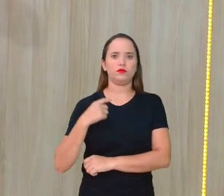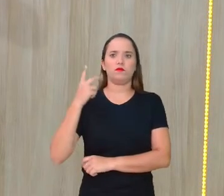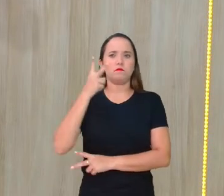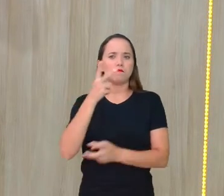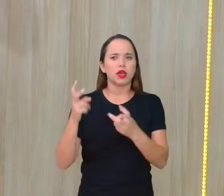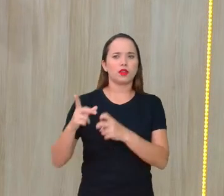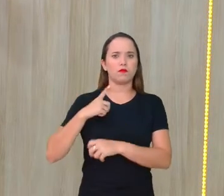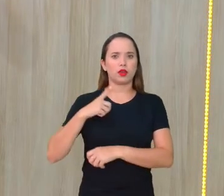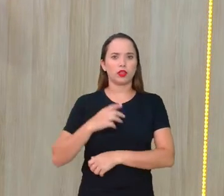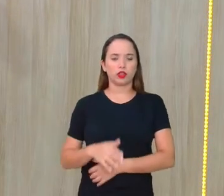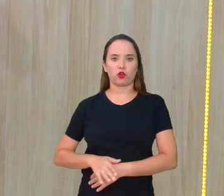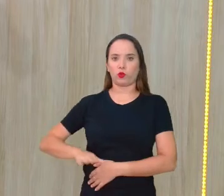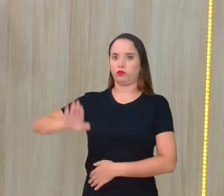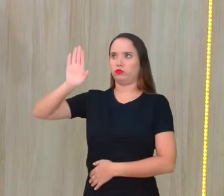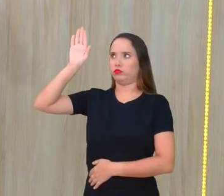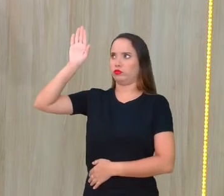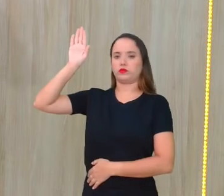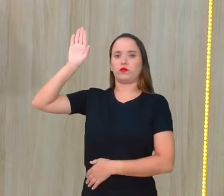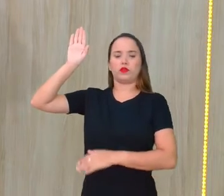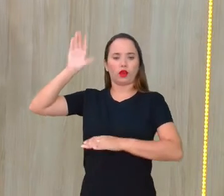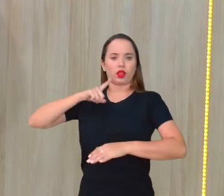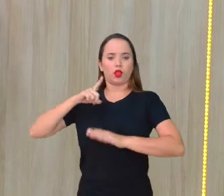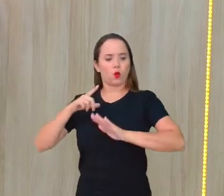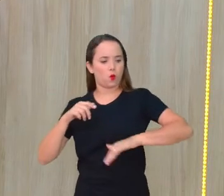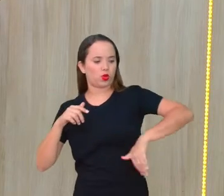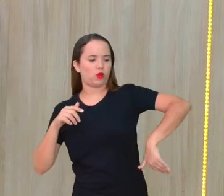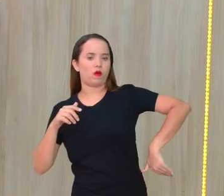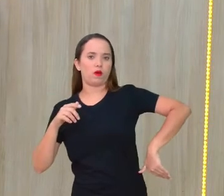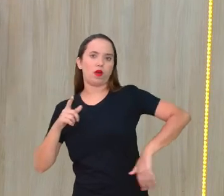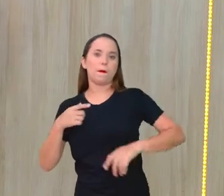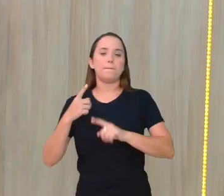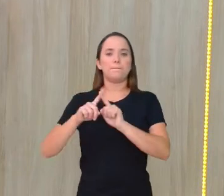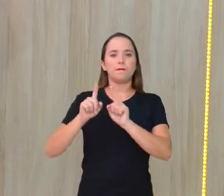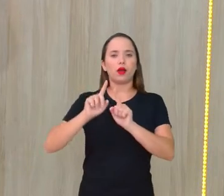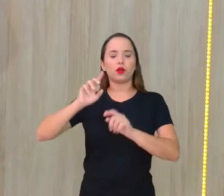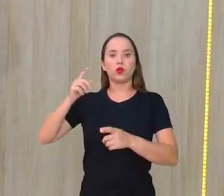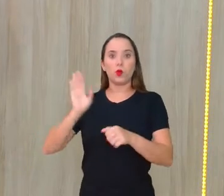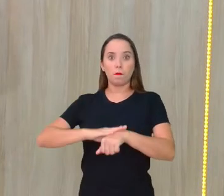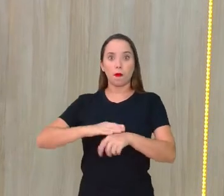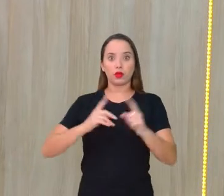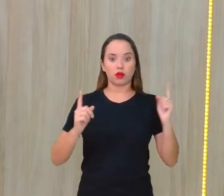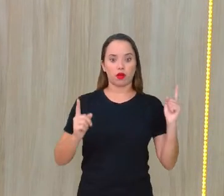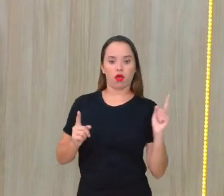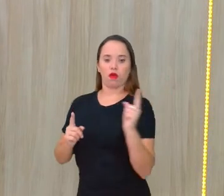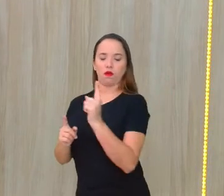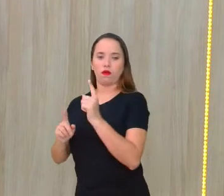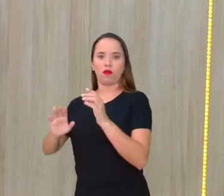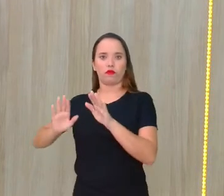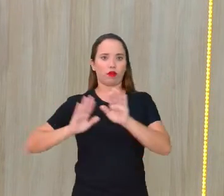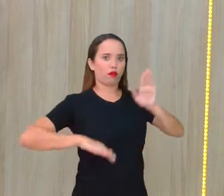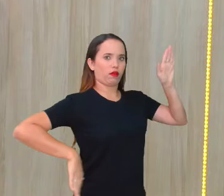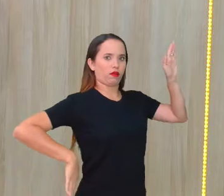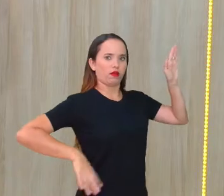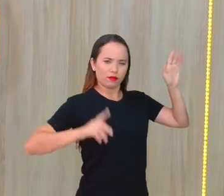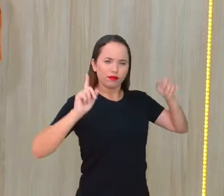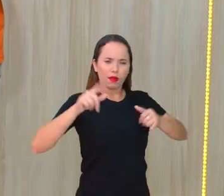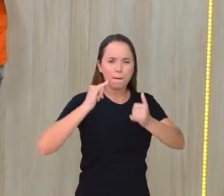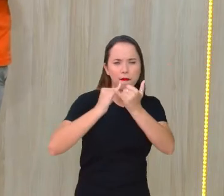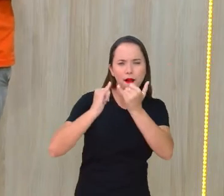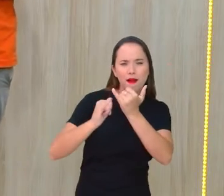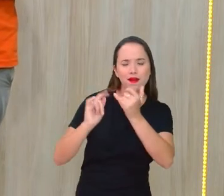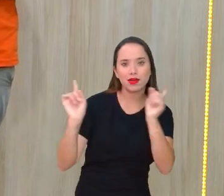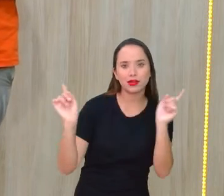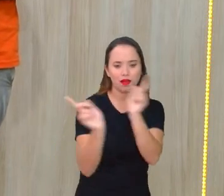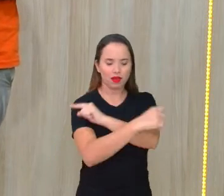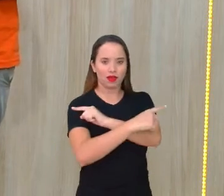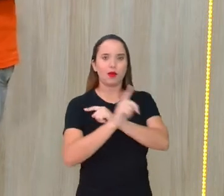levantado para frente, o outro para trás. Quando a gente observa aqui, parece que fica o contrário. Esse contrário que a gente chama é